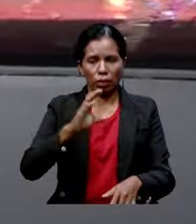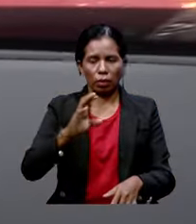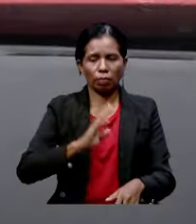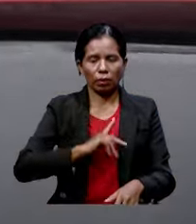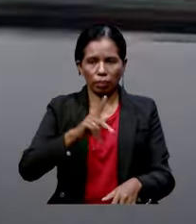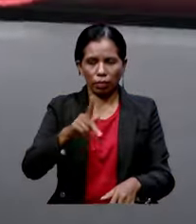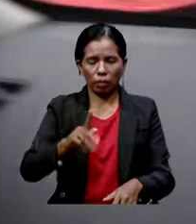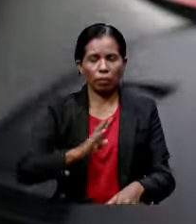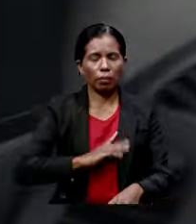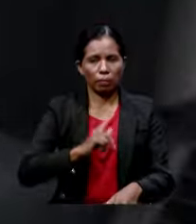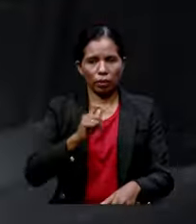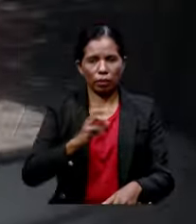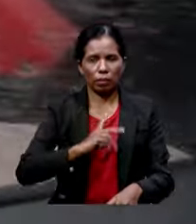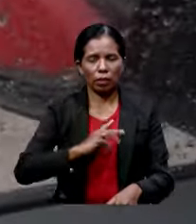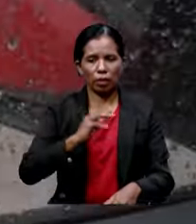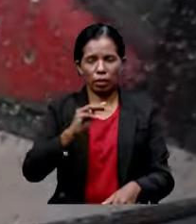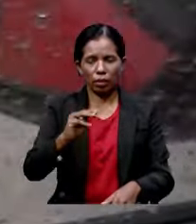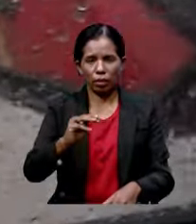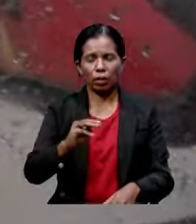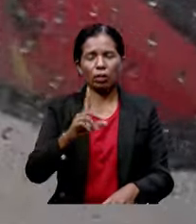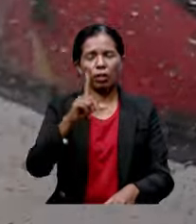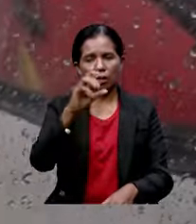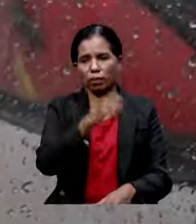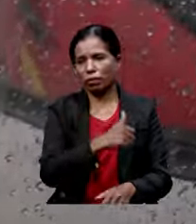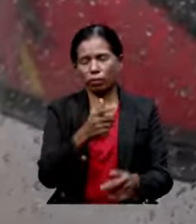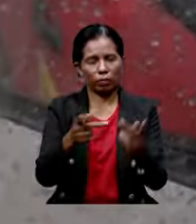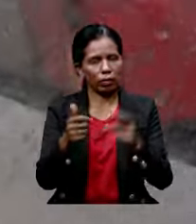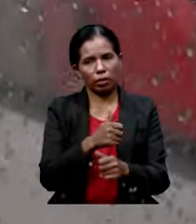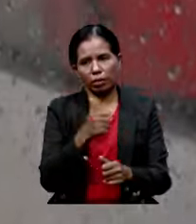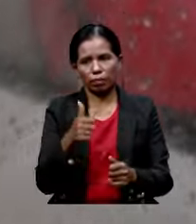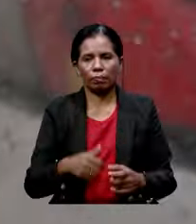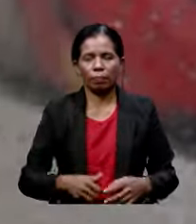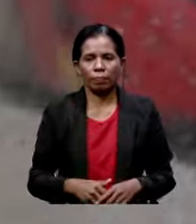Barupite Mandewana Aimutin Hudilarang Noseluktan Abraham Amral Ziemen.